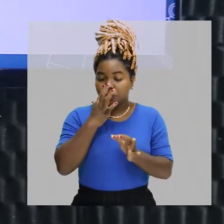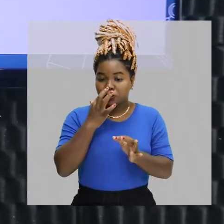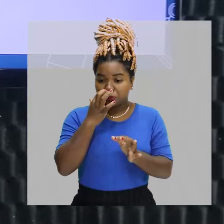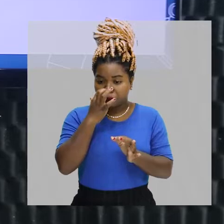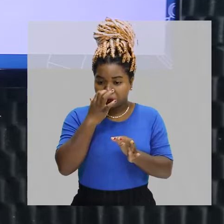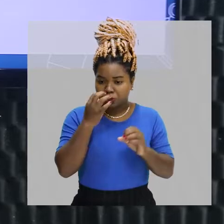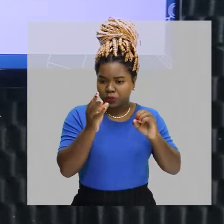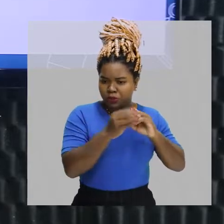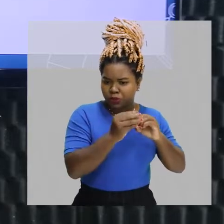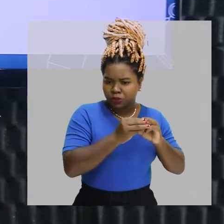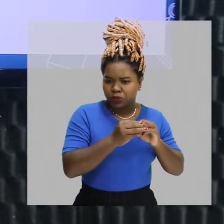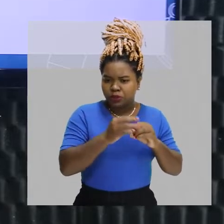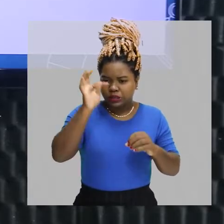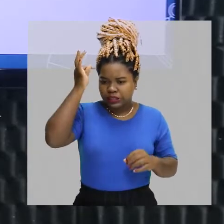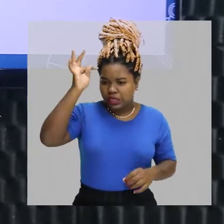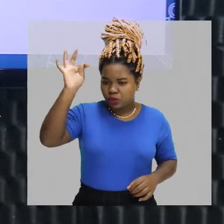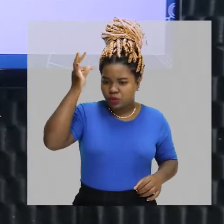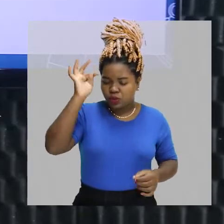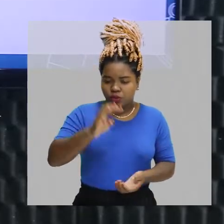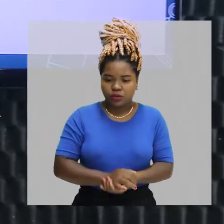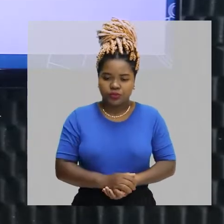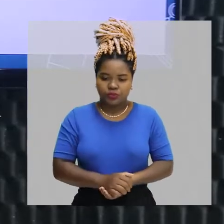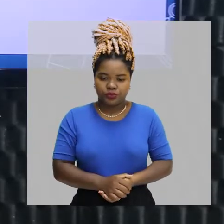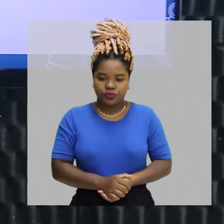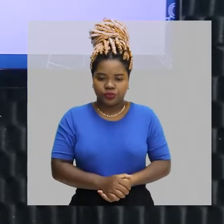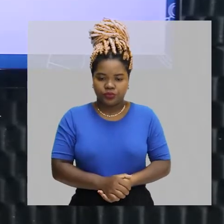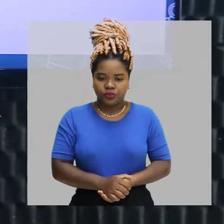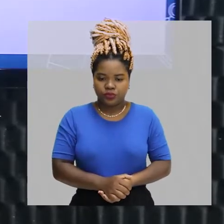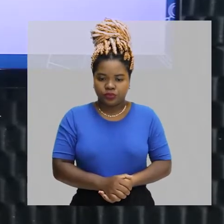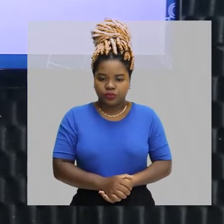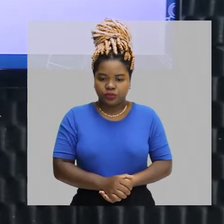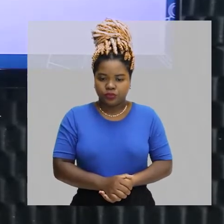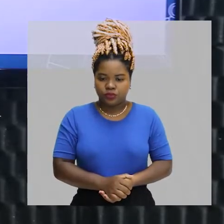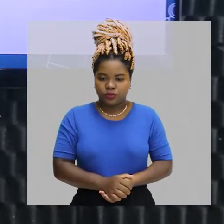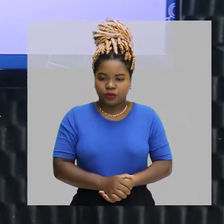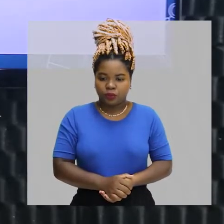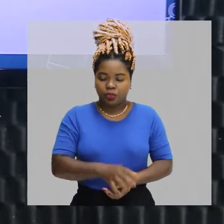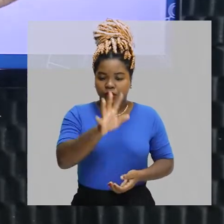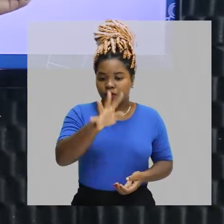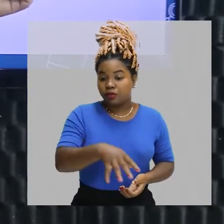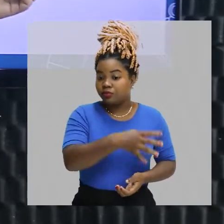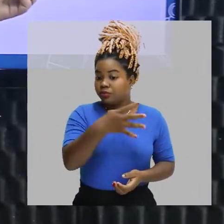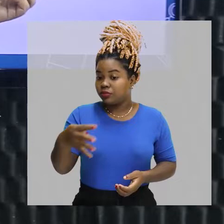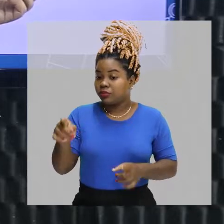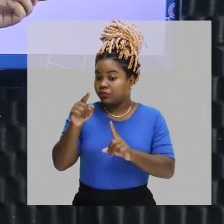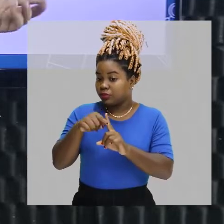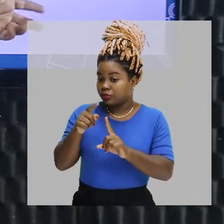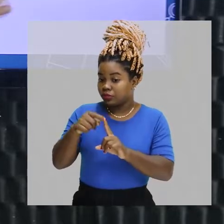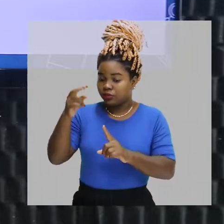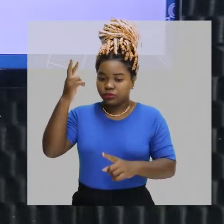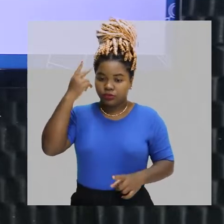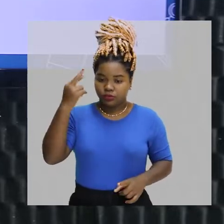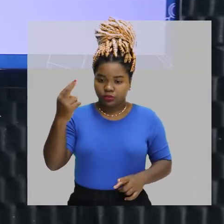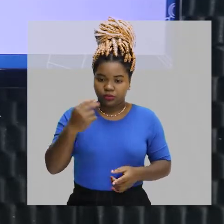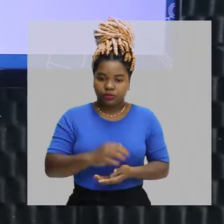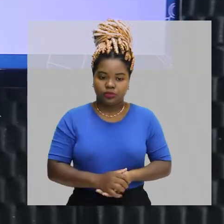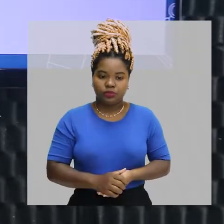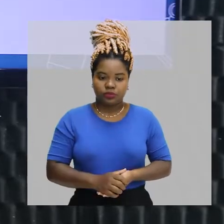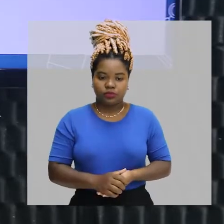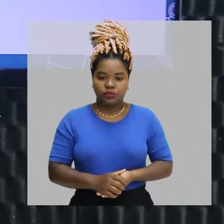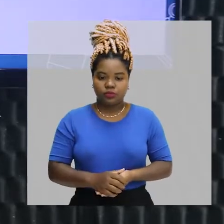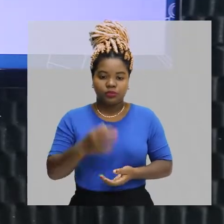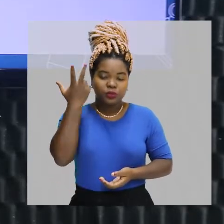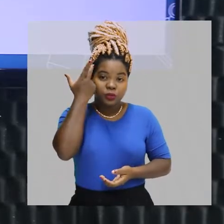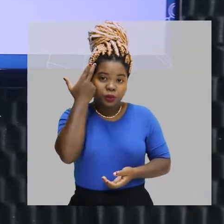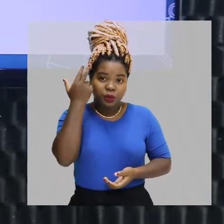conhecimento teórico dessas partículas. Esta tabela nós chamamos de modelo padrão, certo? Então, o